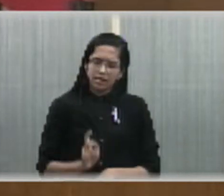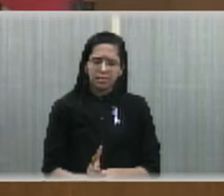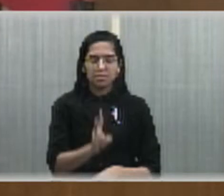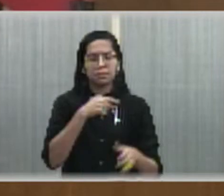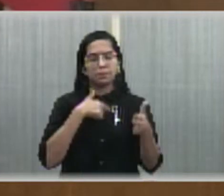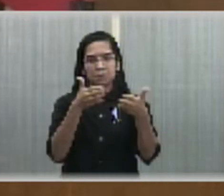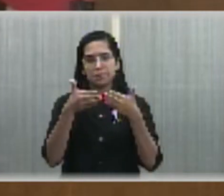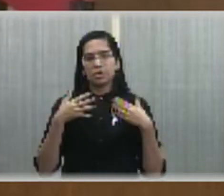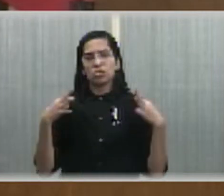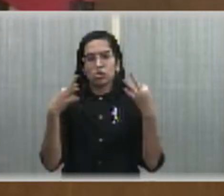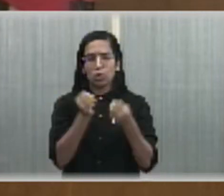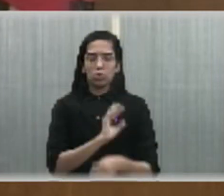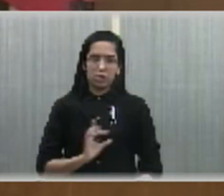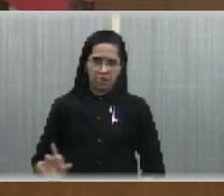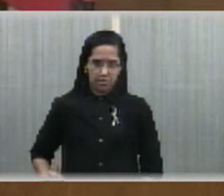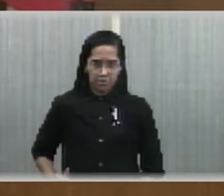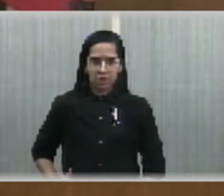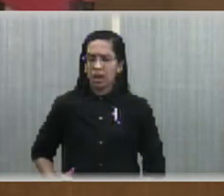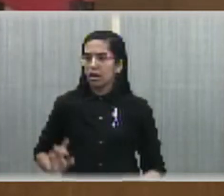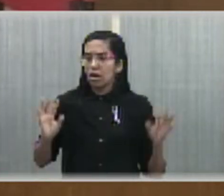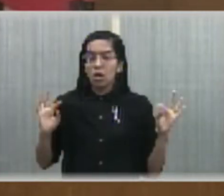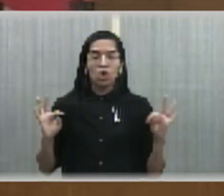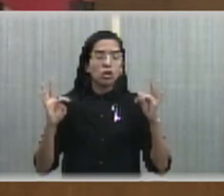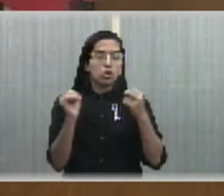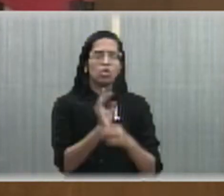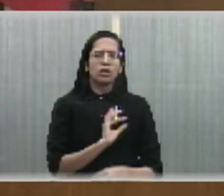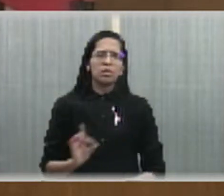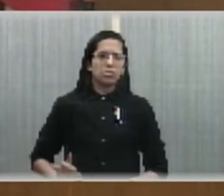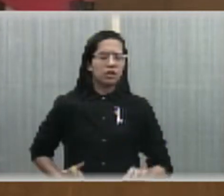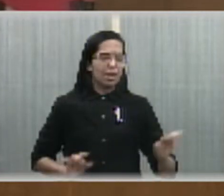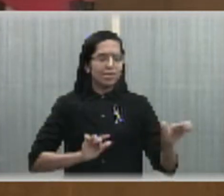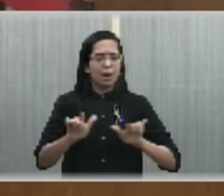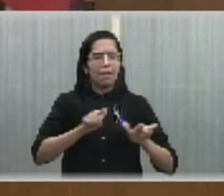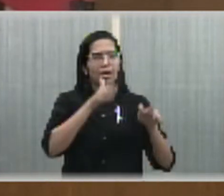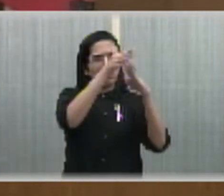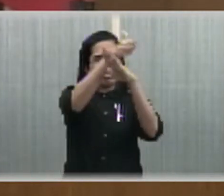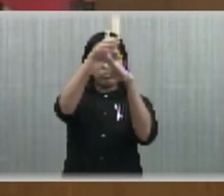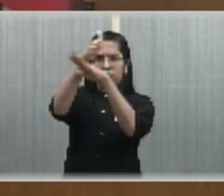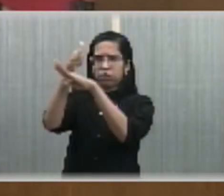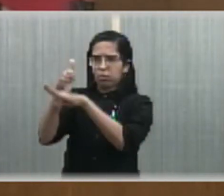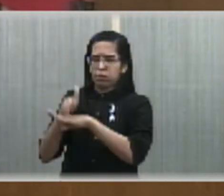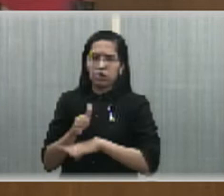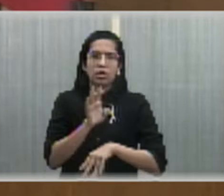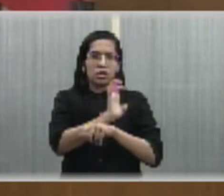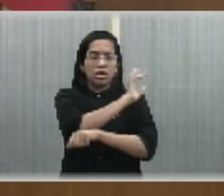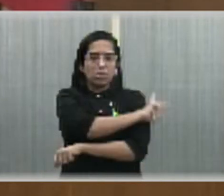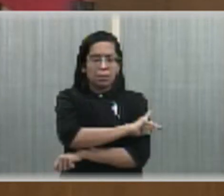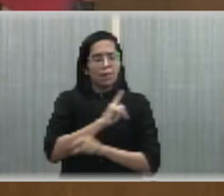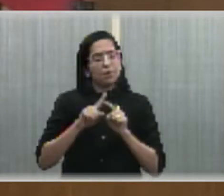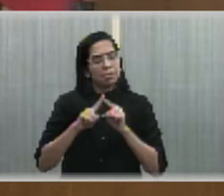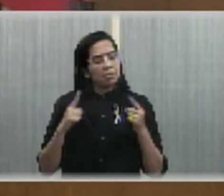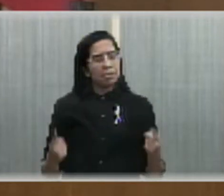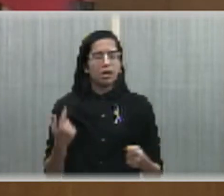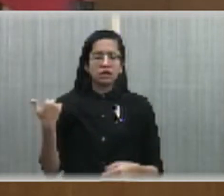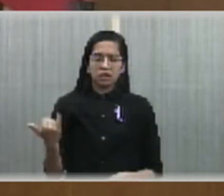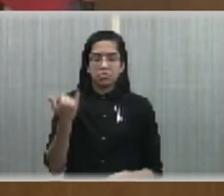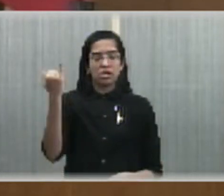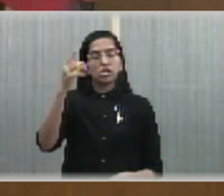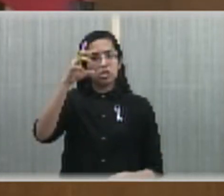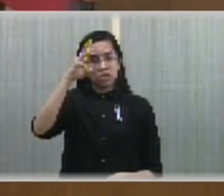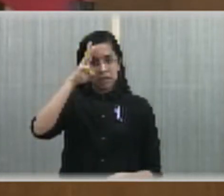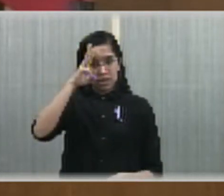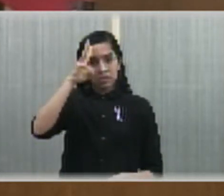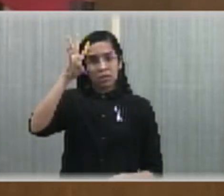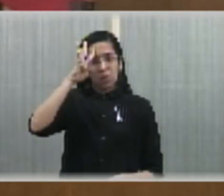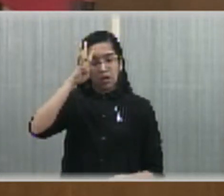aos deputados. Todo mundo aqui trabalha no Piauí todo, mas dá para também que essas terças e quartas